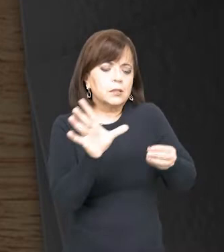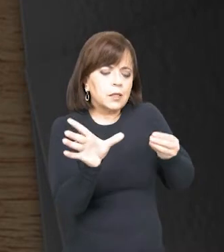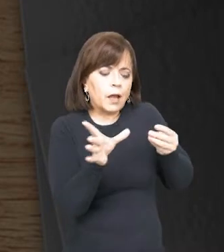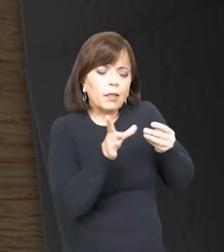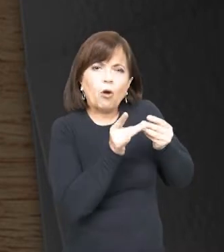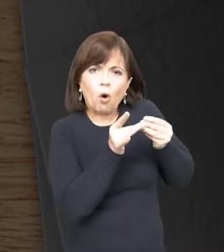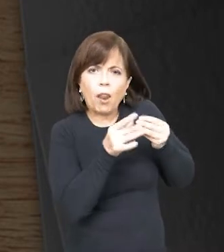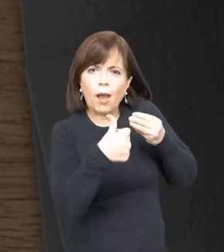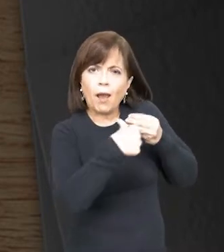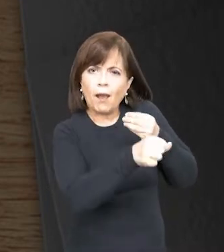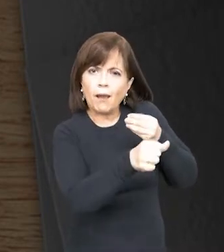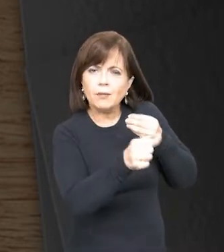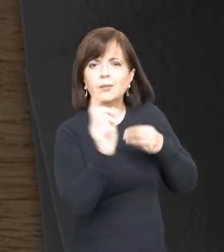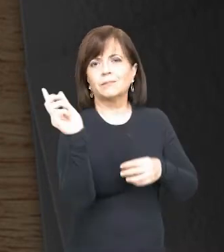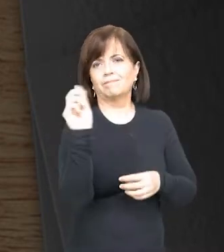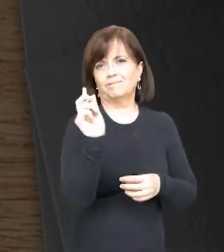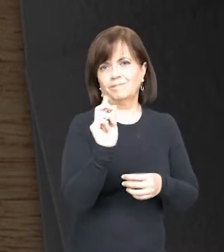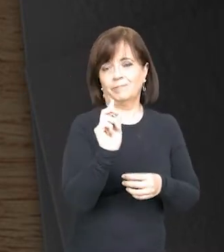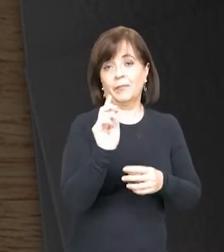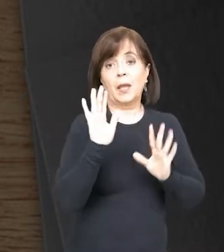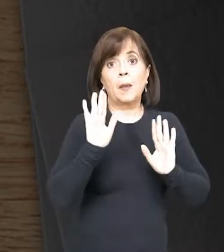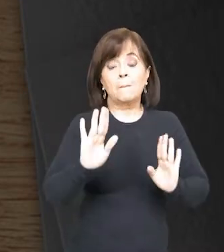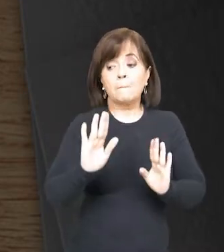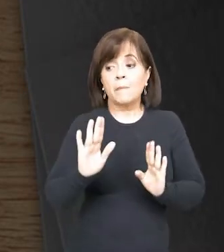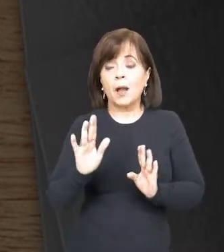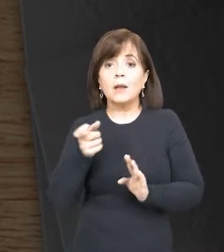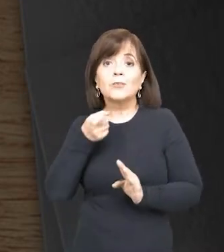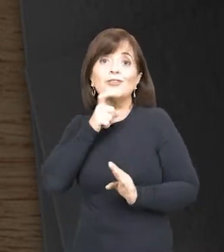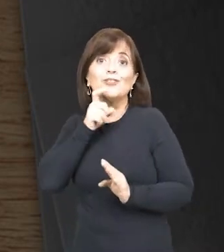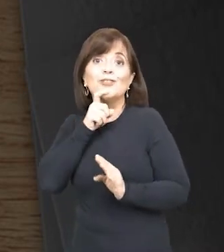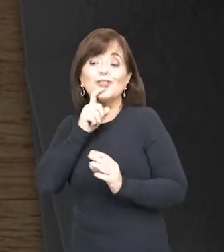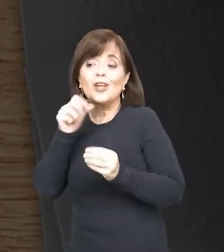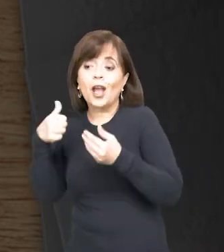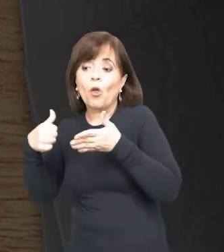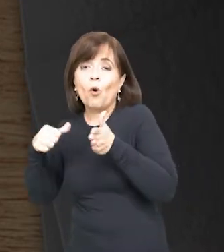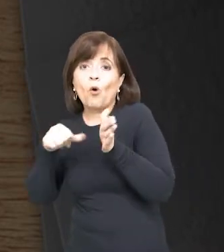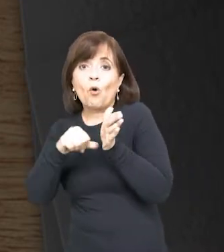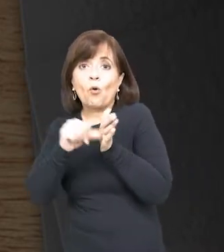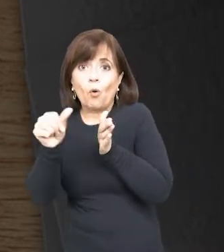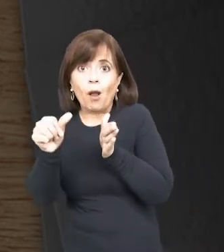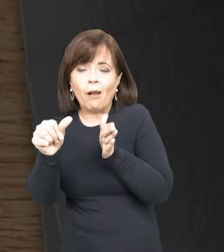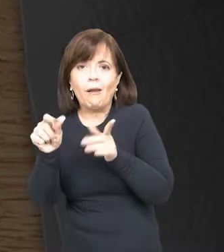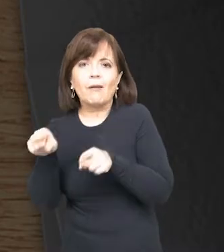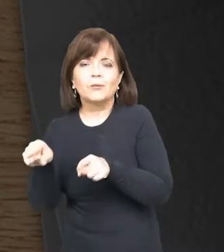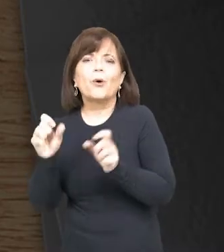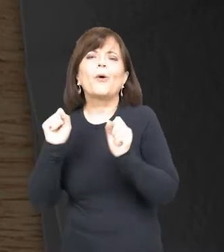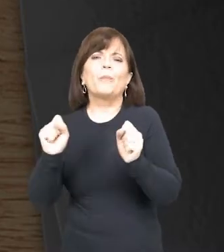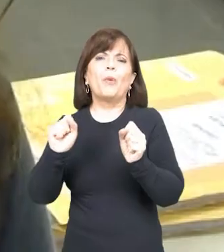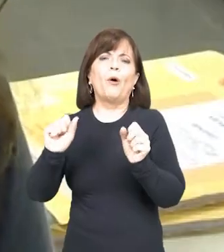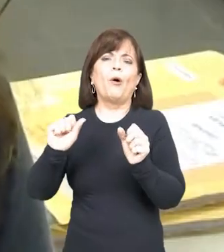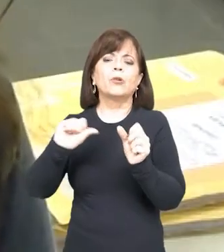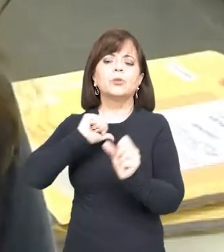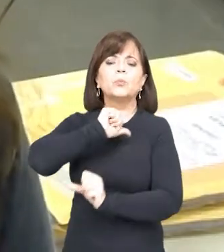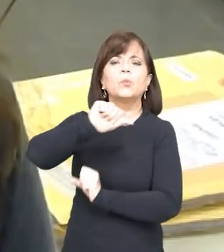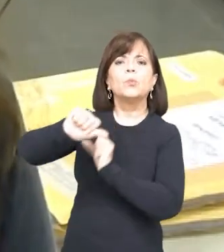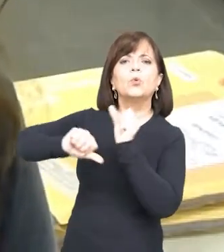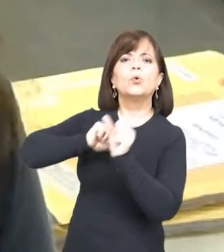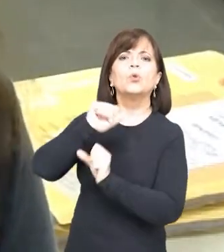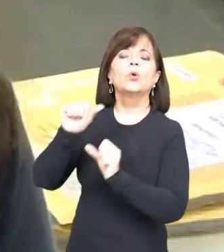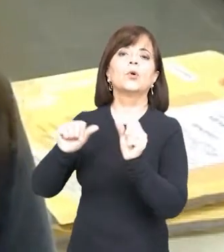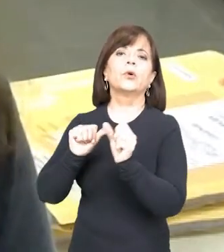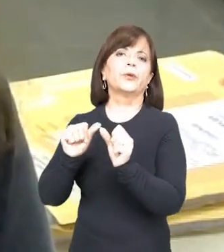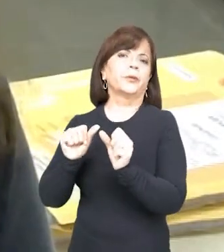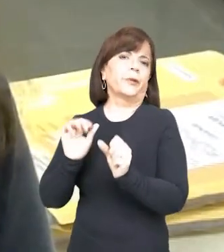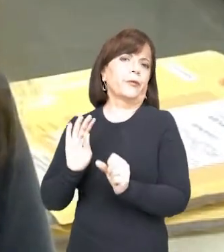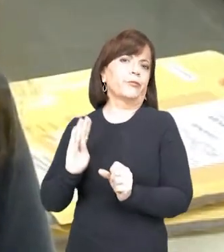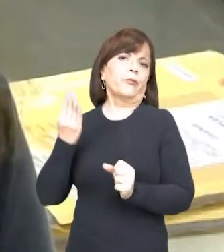vacina, nem mesmo colado ao gelo, porque isso pode deturpar a temperatura do ambiente onde o